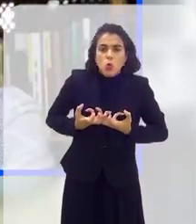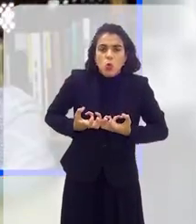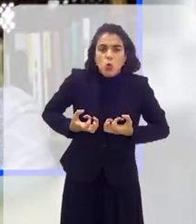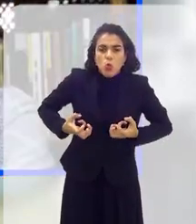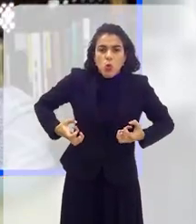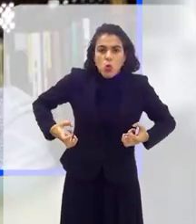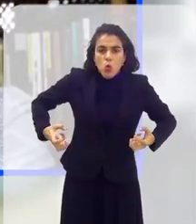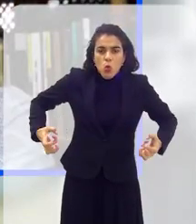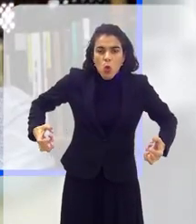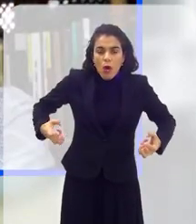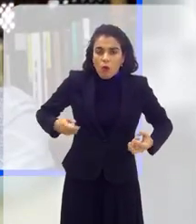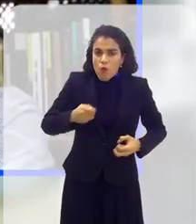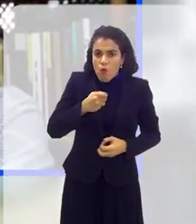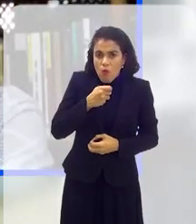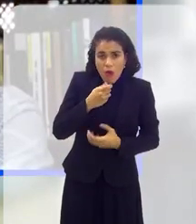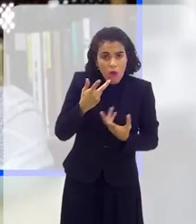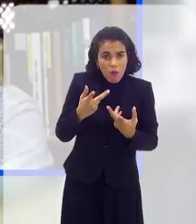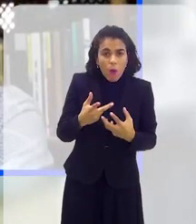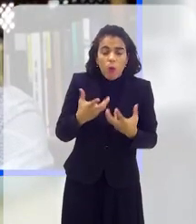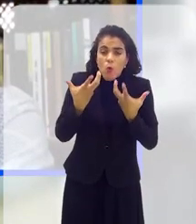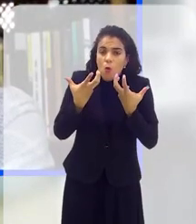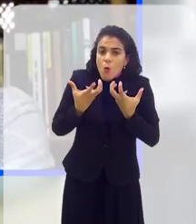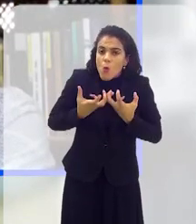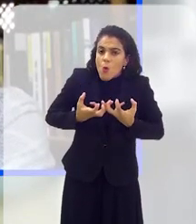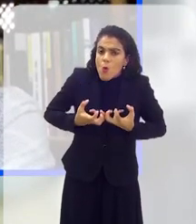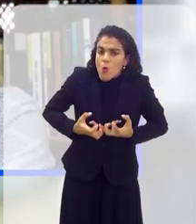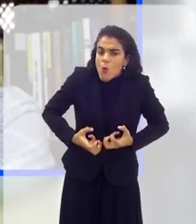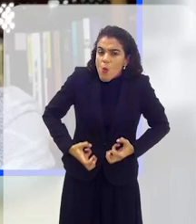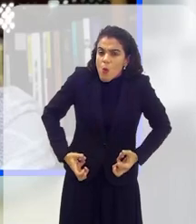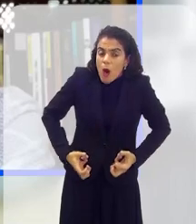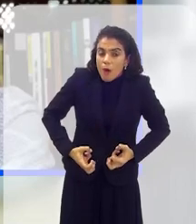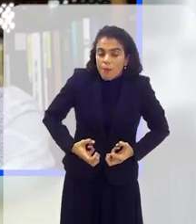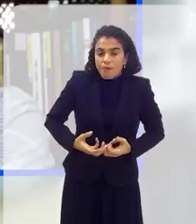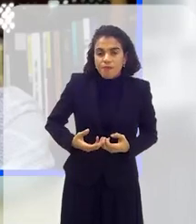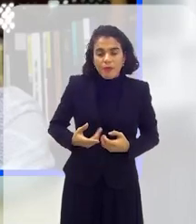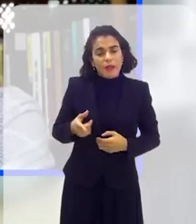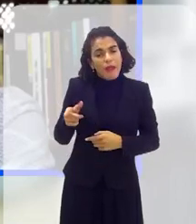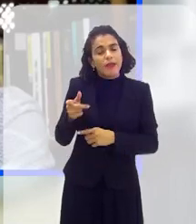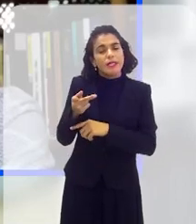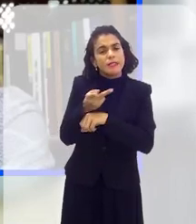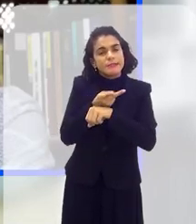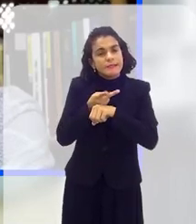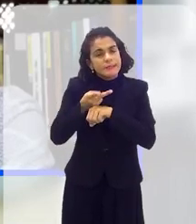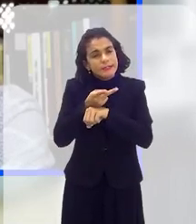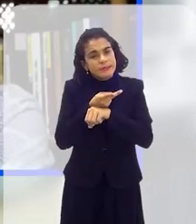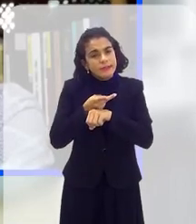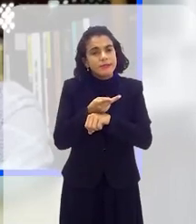fosse um embalsamento. E a partir dali ele